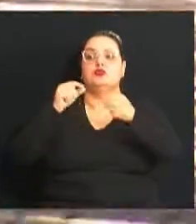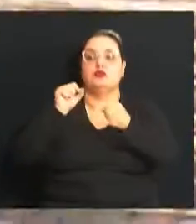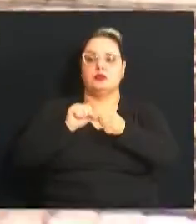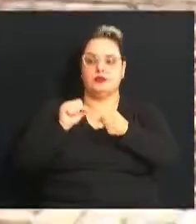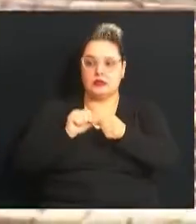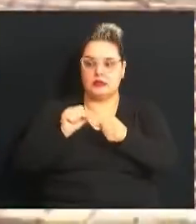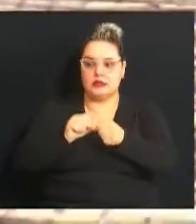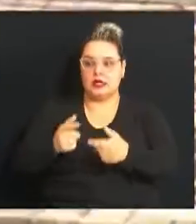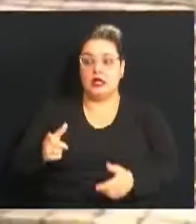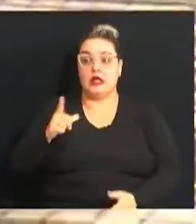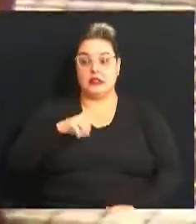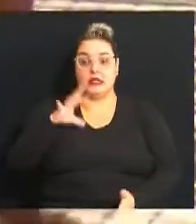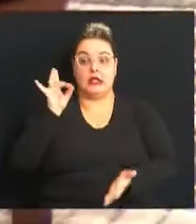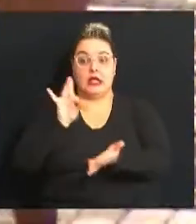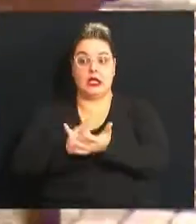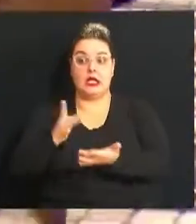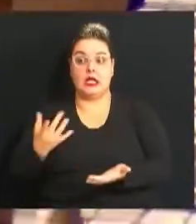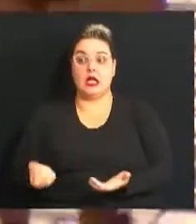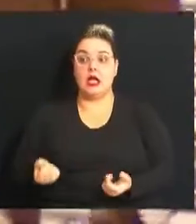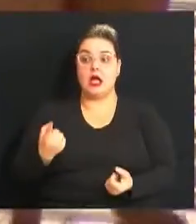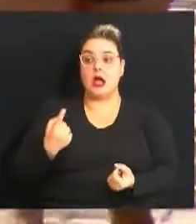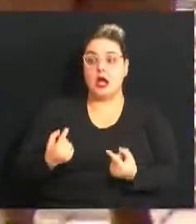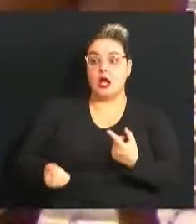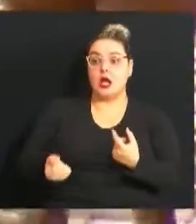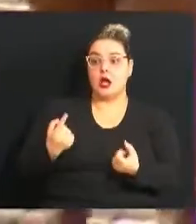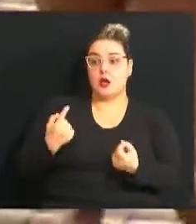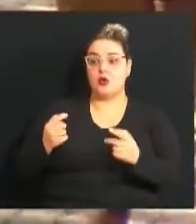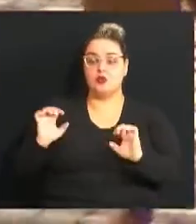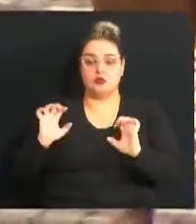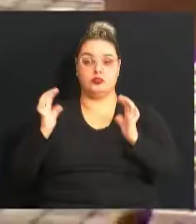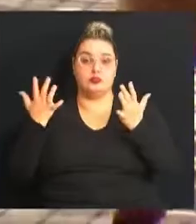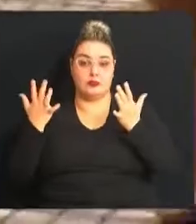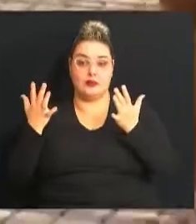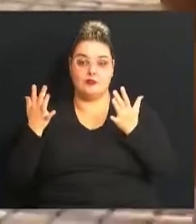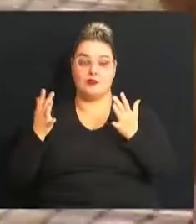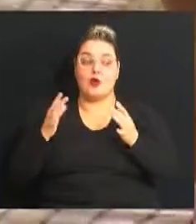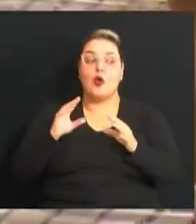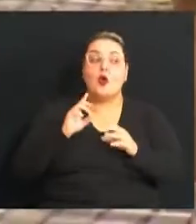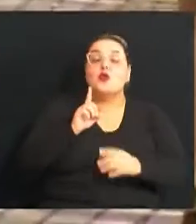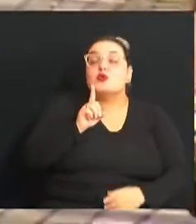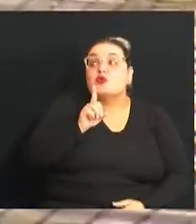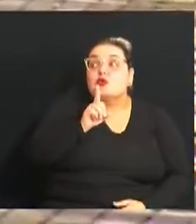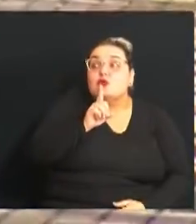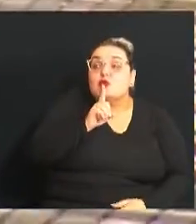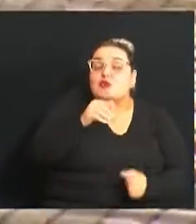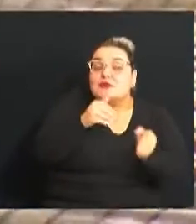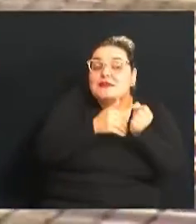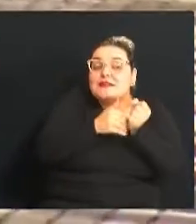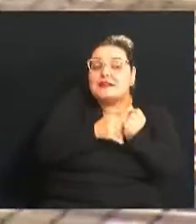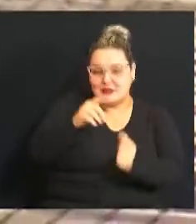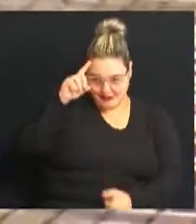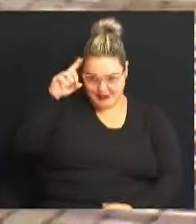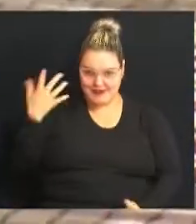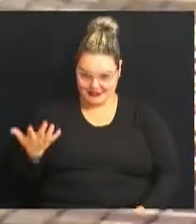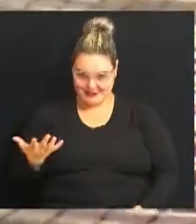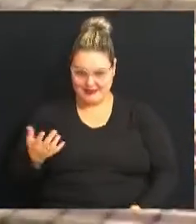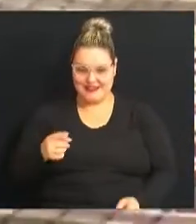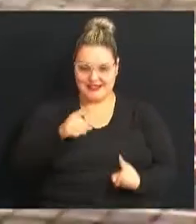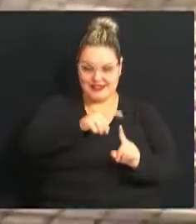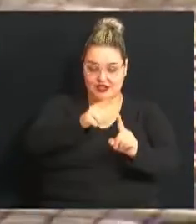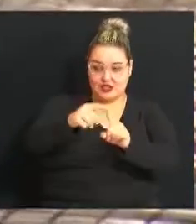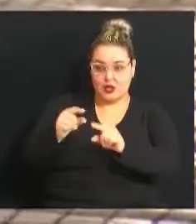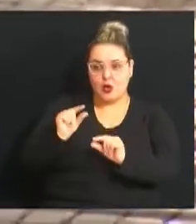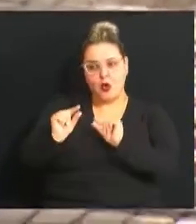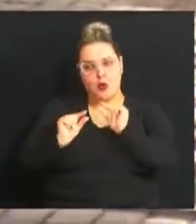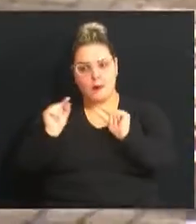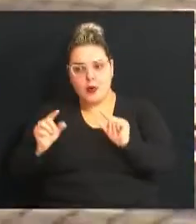gente tem, na realidade, alguns eventos que a gente é surpresa, vou deixar ainda na surpresa para o dia, mas algumas modalidades que são poucas